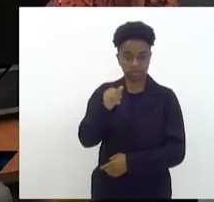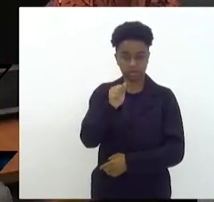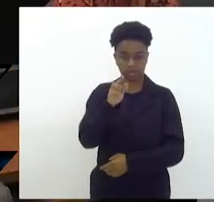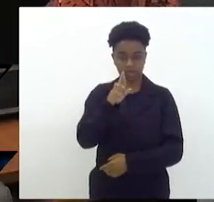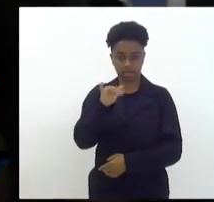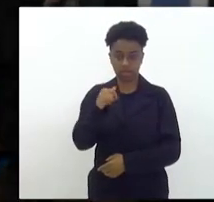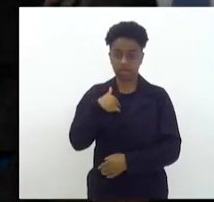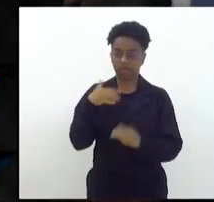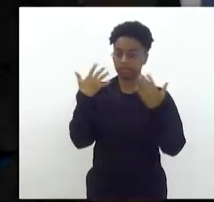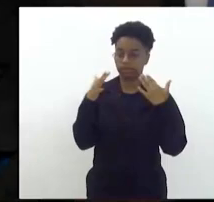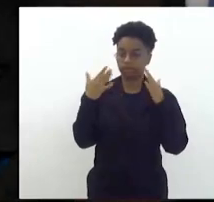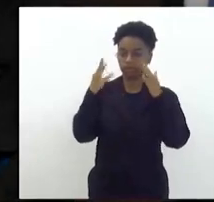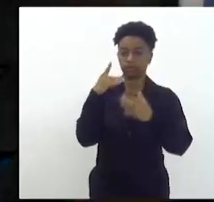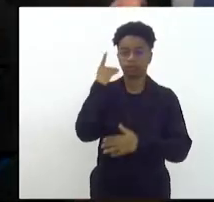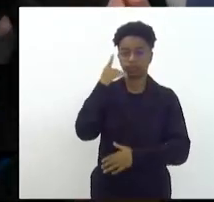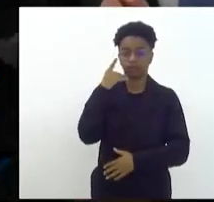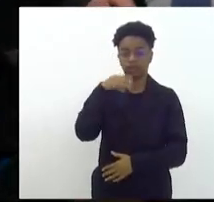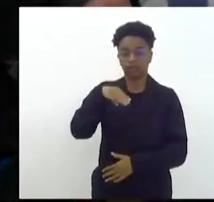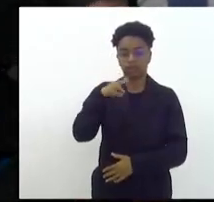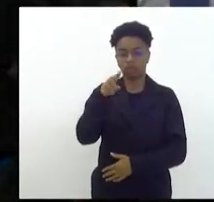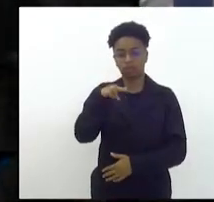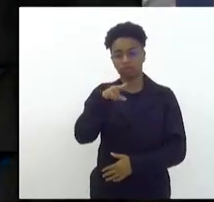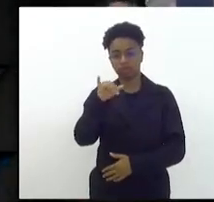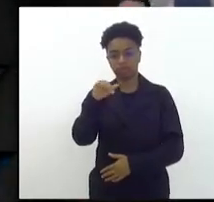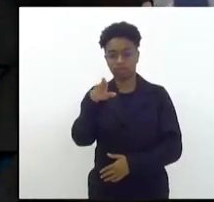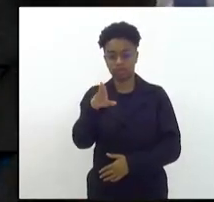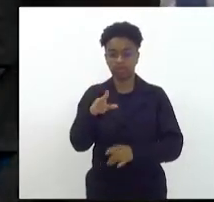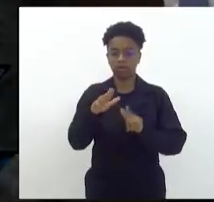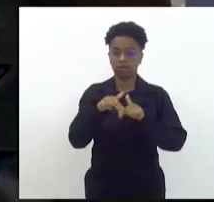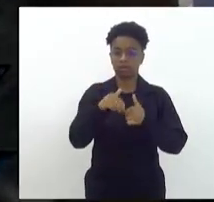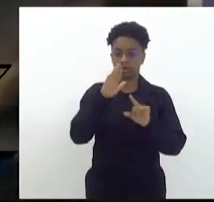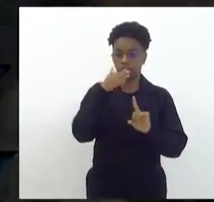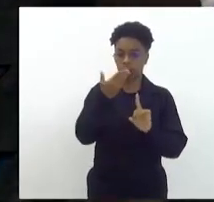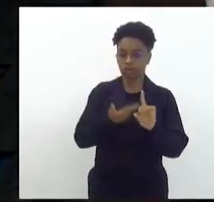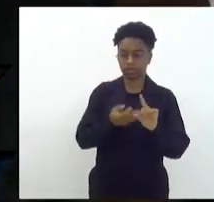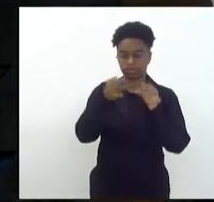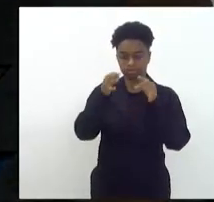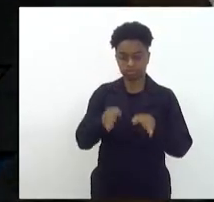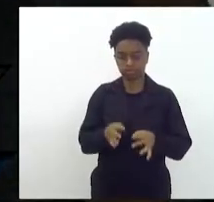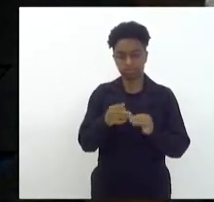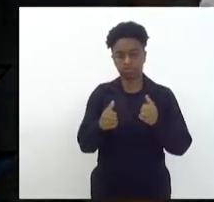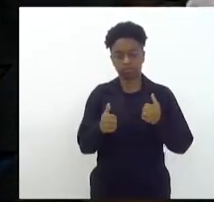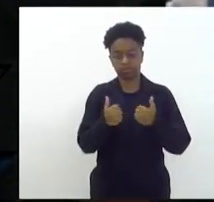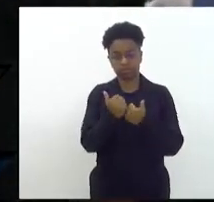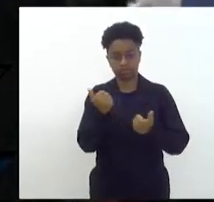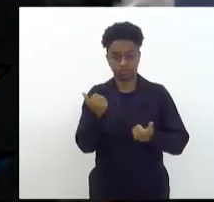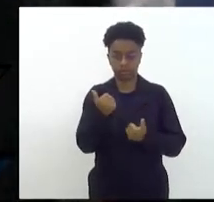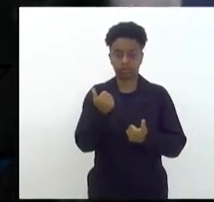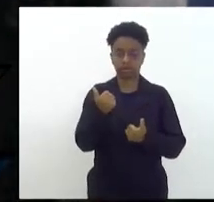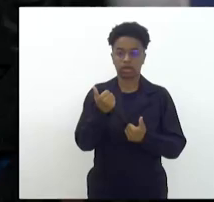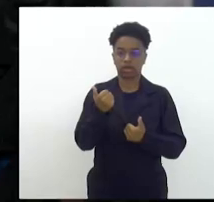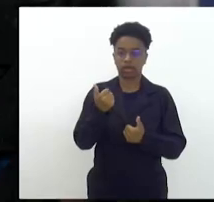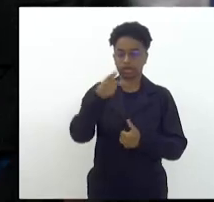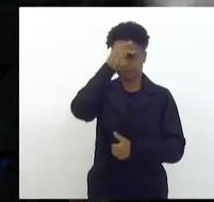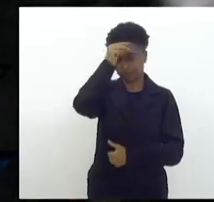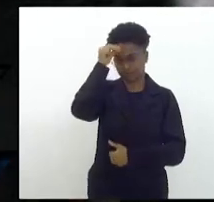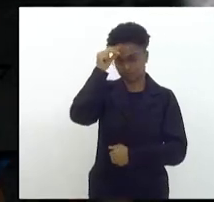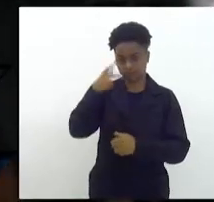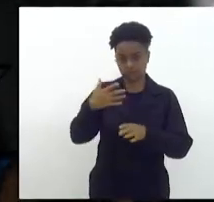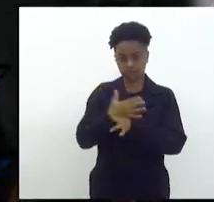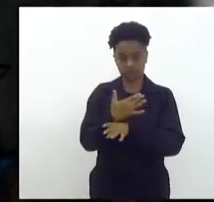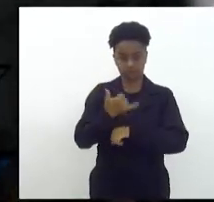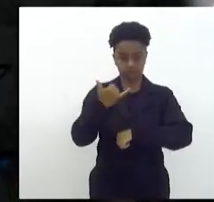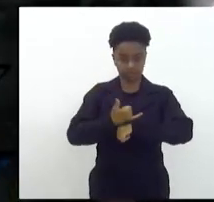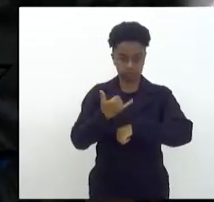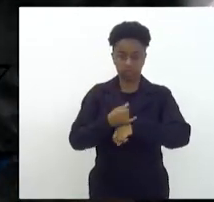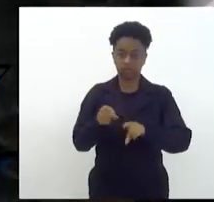parabenizar o deputado Muniz Francisco por essa justa homenagem ao vice-prefeito da cidade de Volta Redonda e diretor